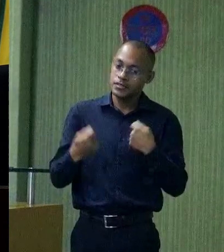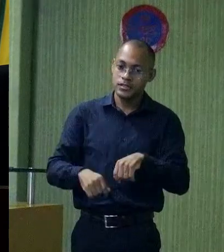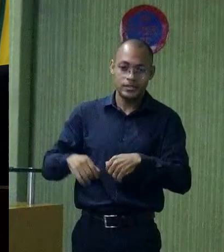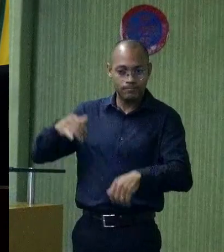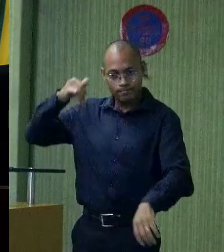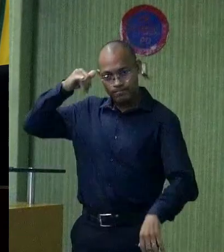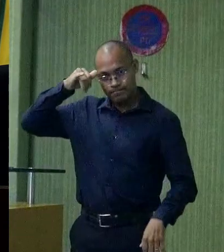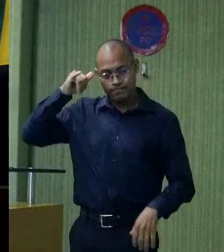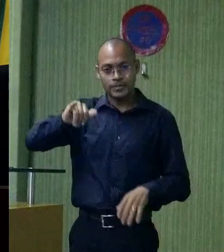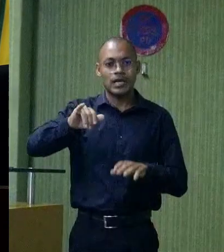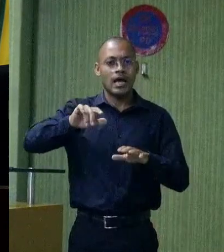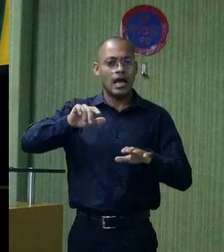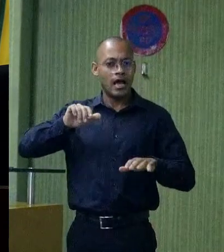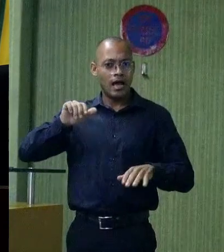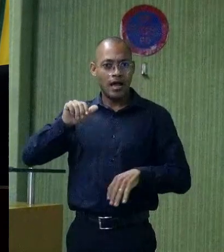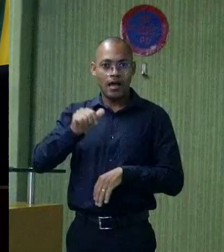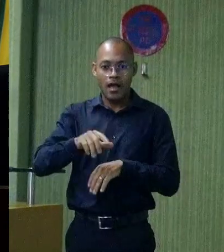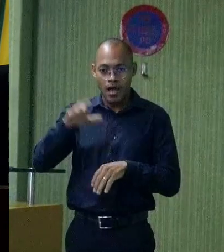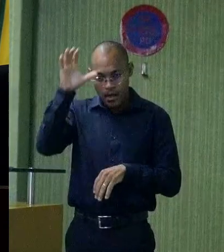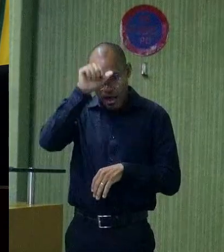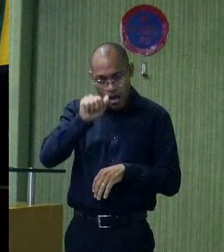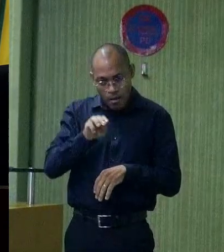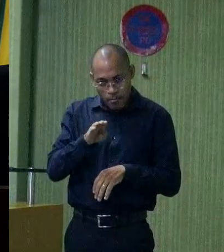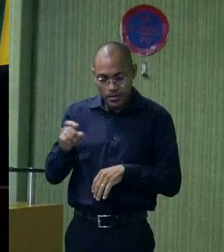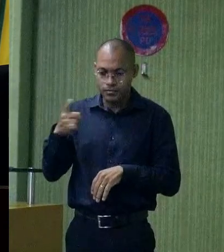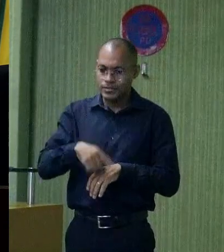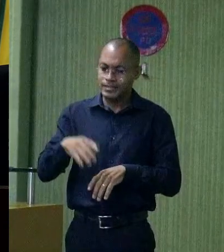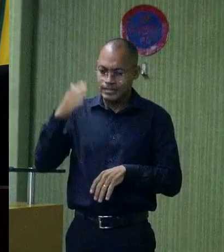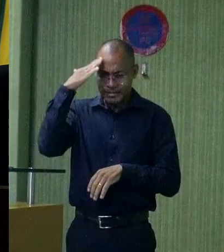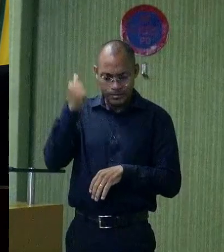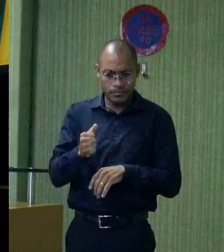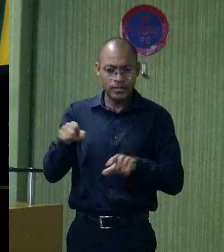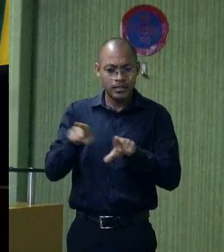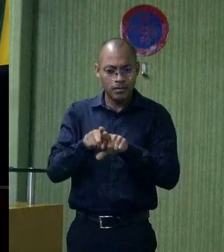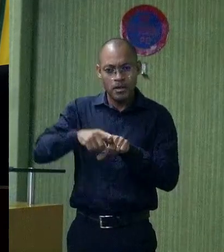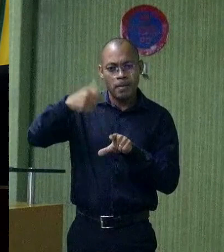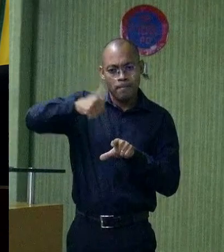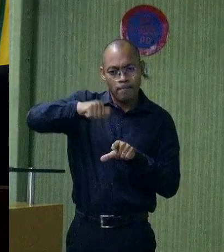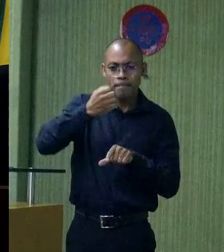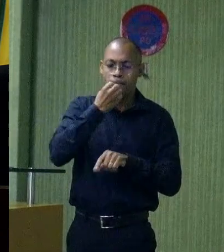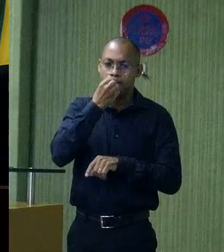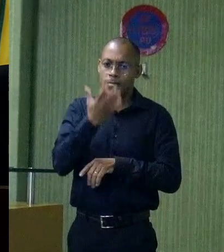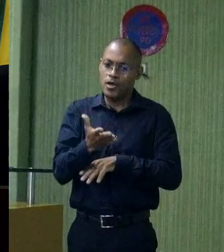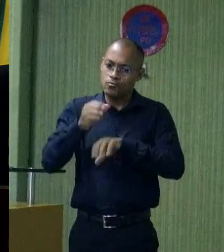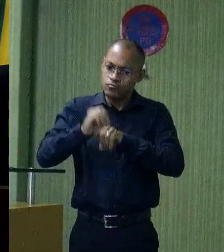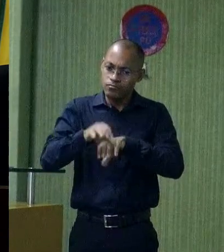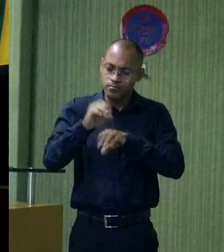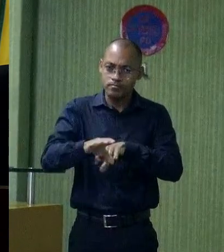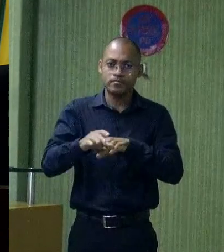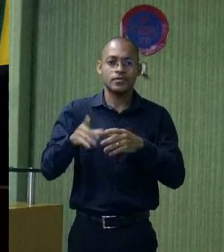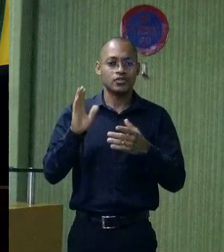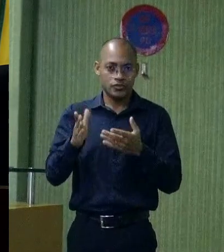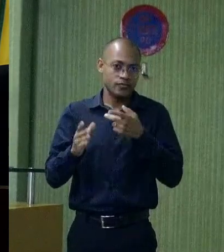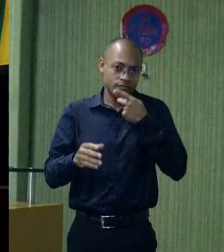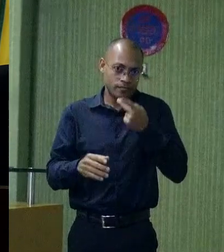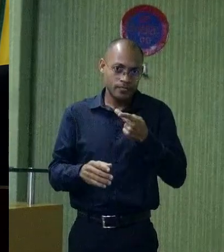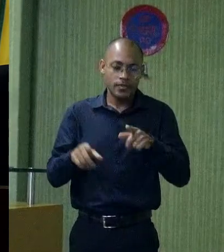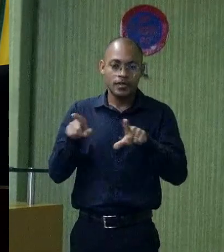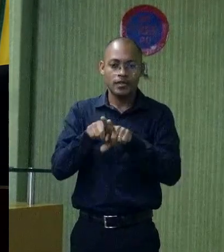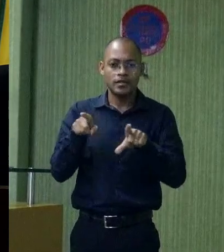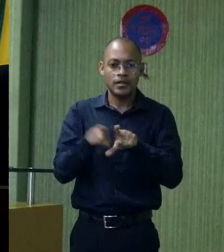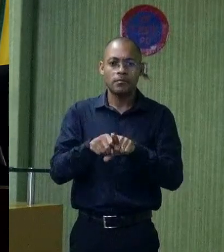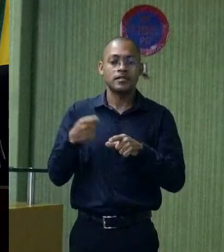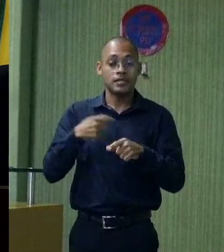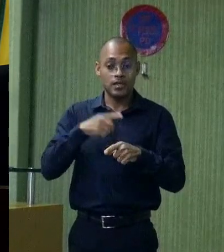universalização do atendimento escolar melhoria da qualidade de ensino acabamos de falar né sobre ela formação para o